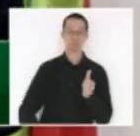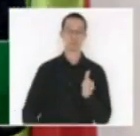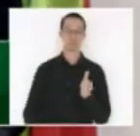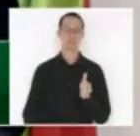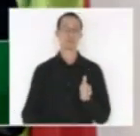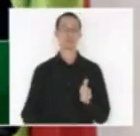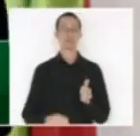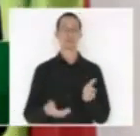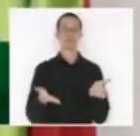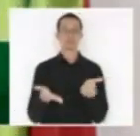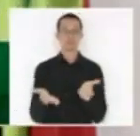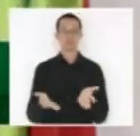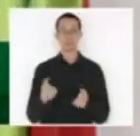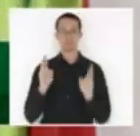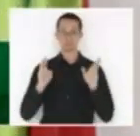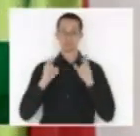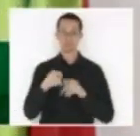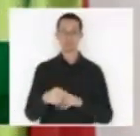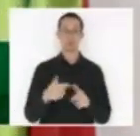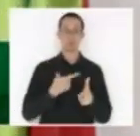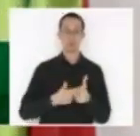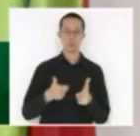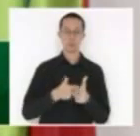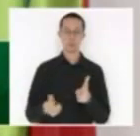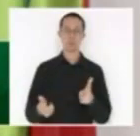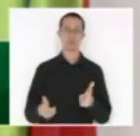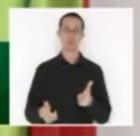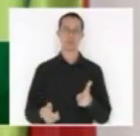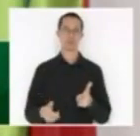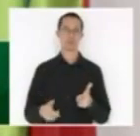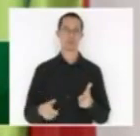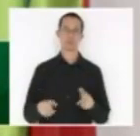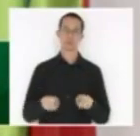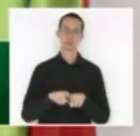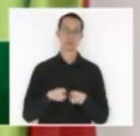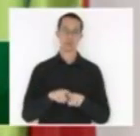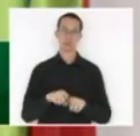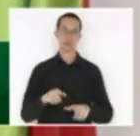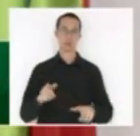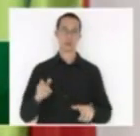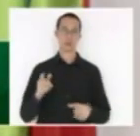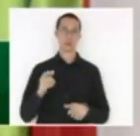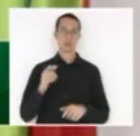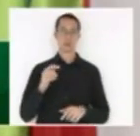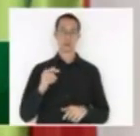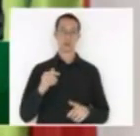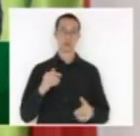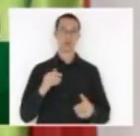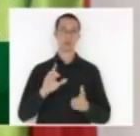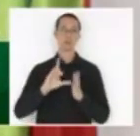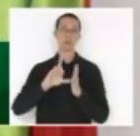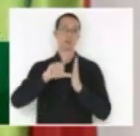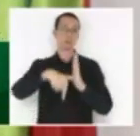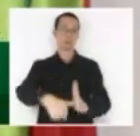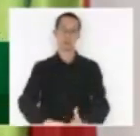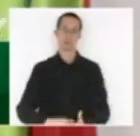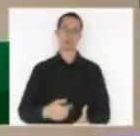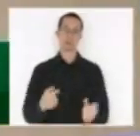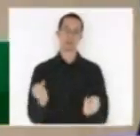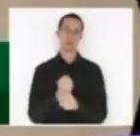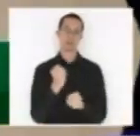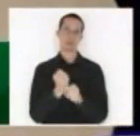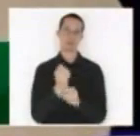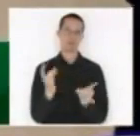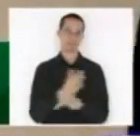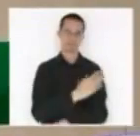pontual também não seja motivo de não entrega dessa obra no prazo prometido. Muito obrigado.